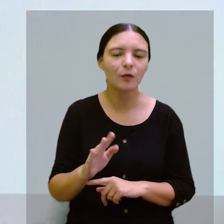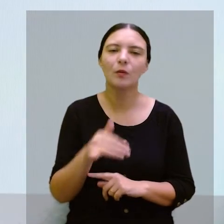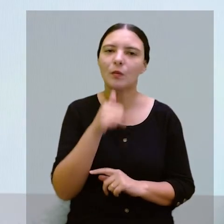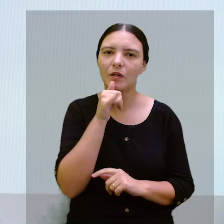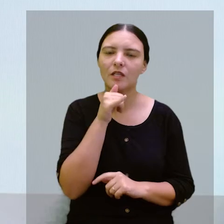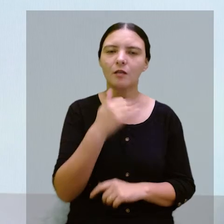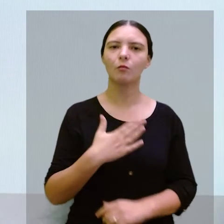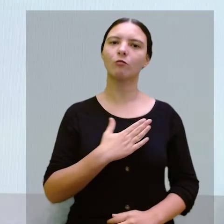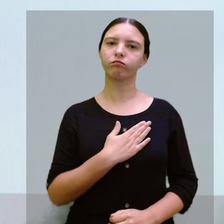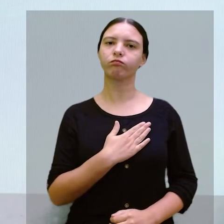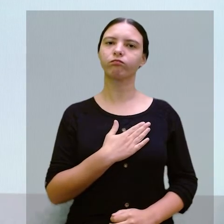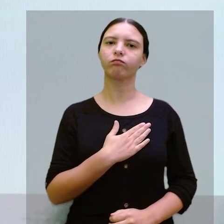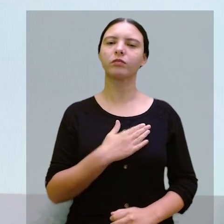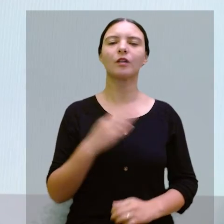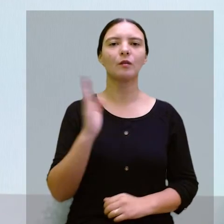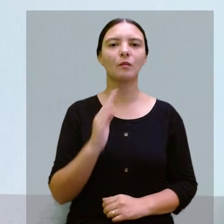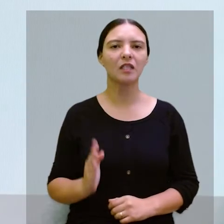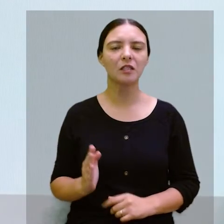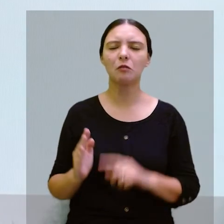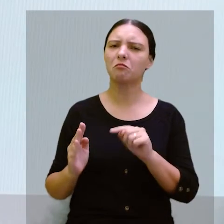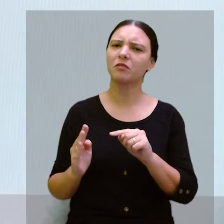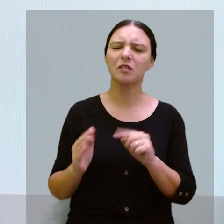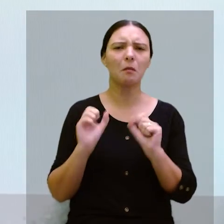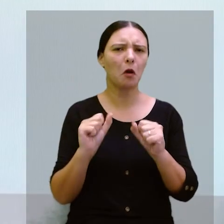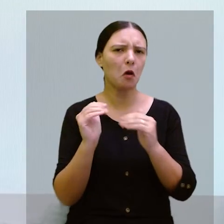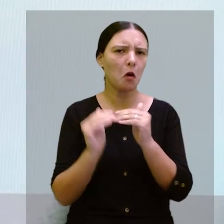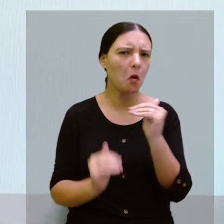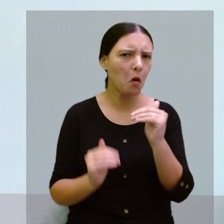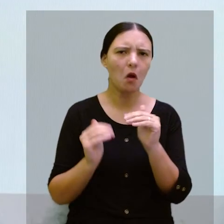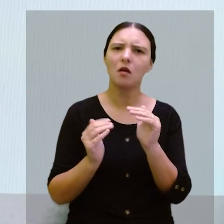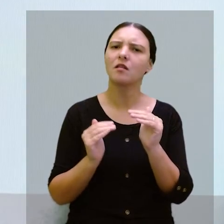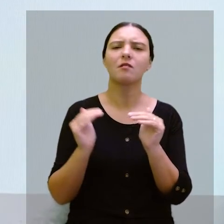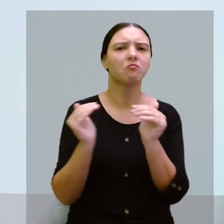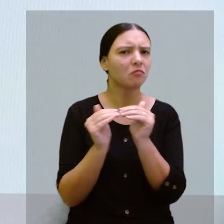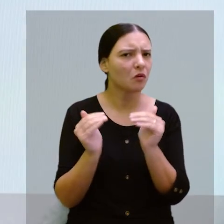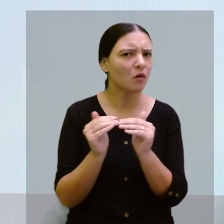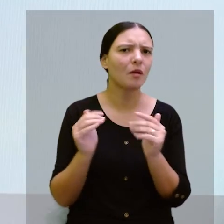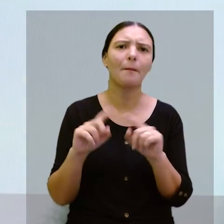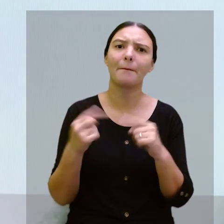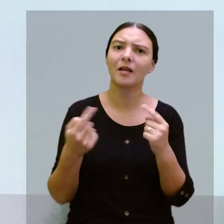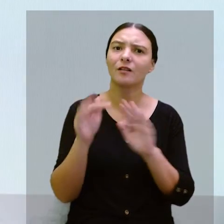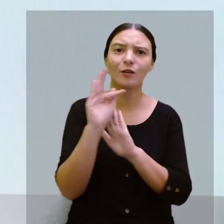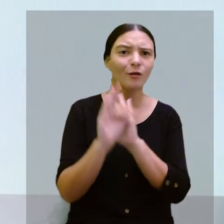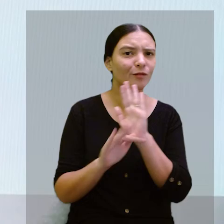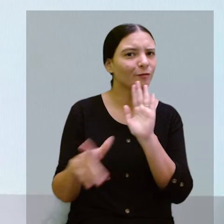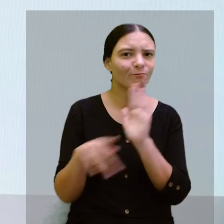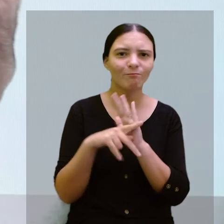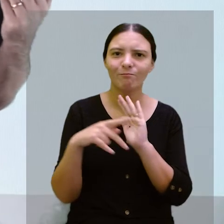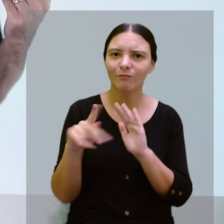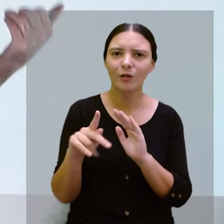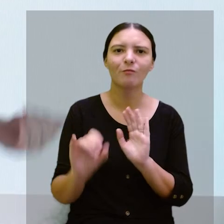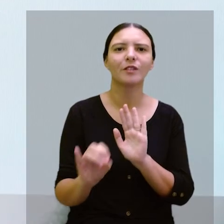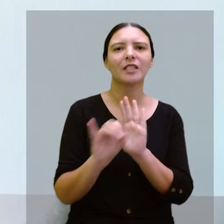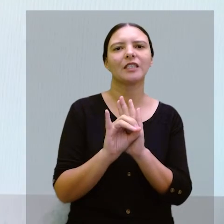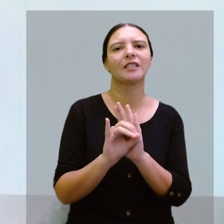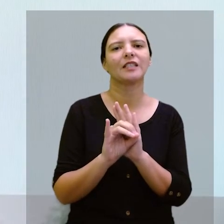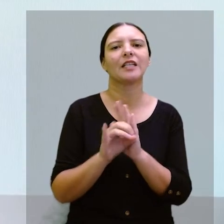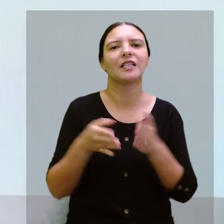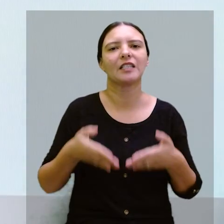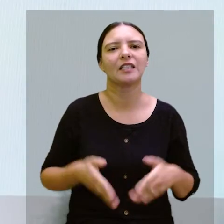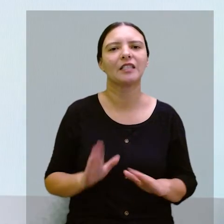né? Você pode concordar ou discordar, gostar ou não gostar, mas é um texto fundador para uma construção de uma identidade, não